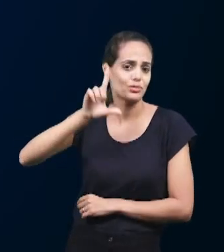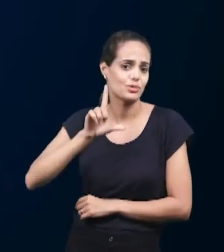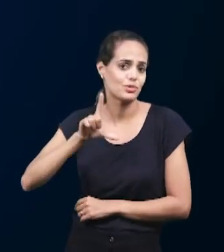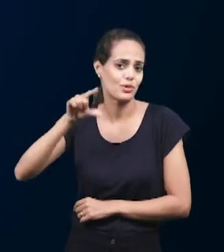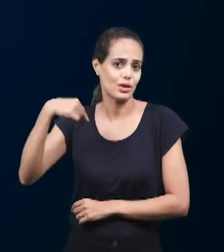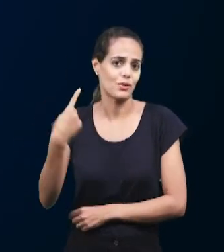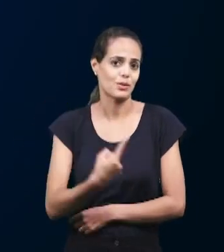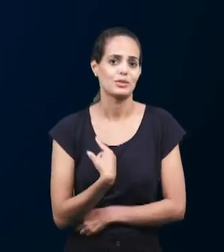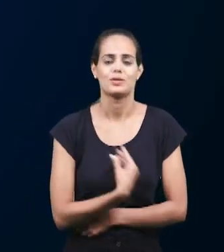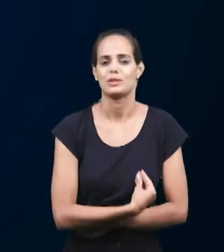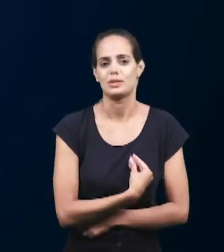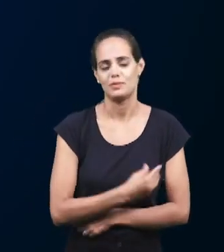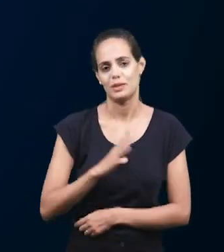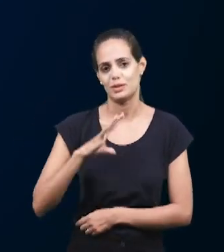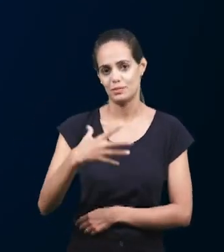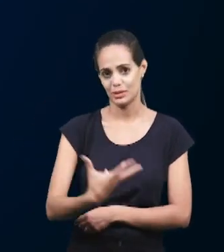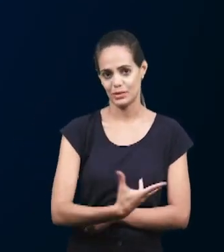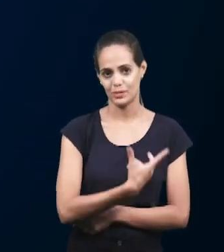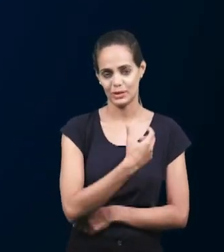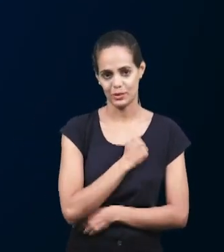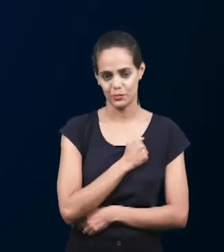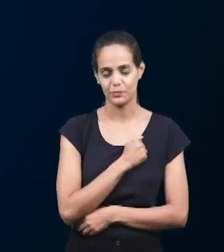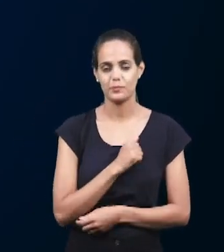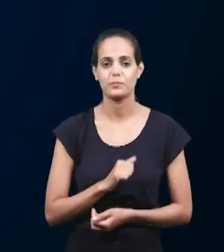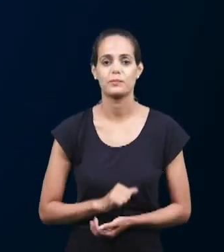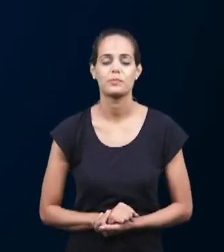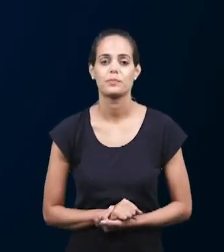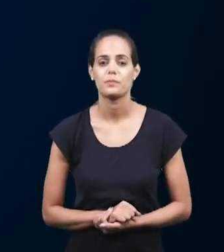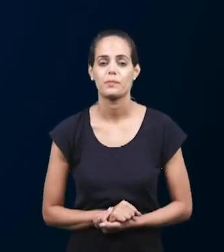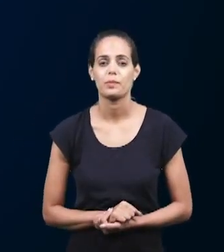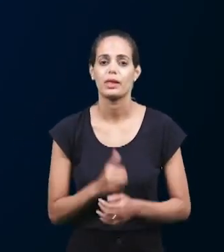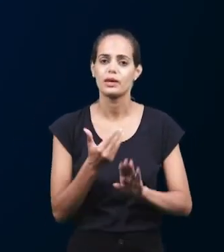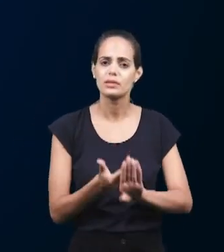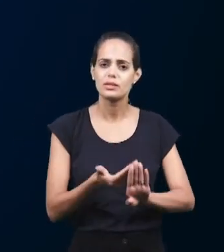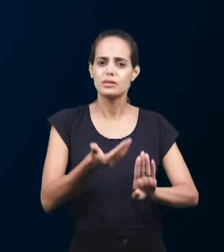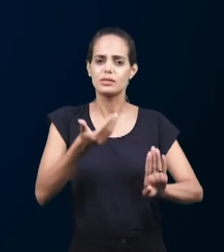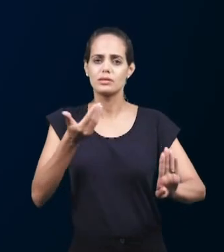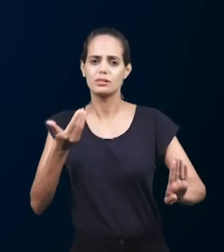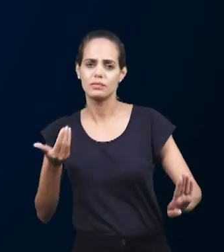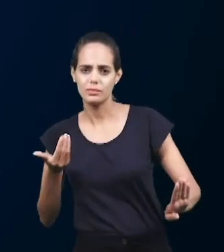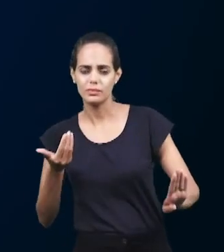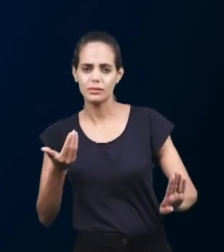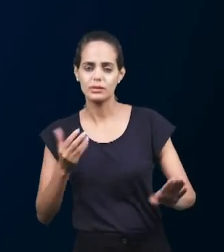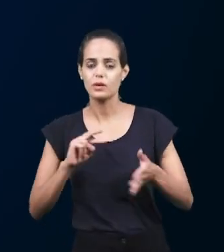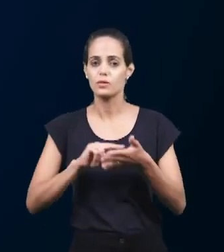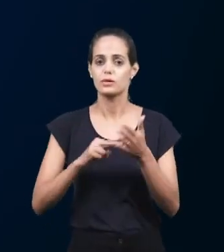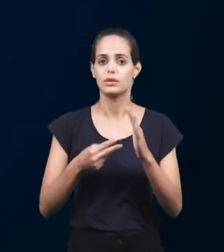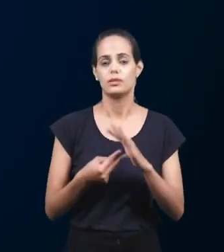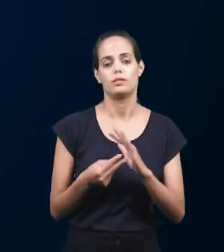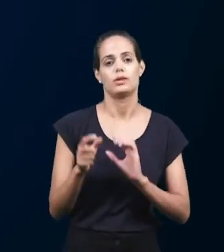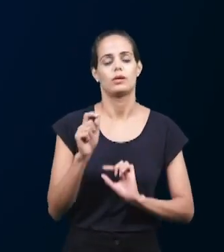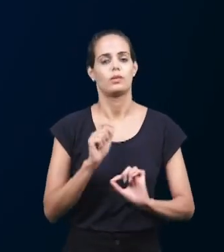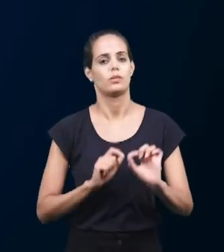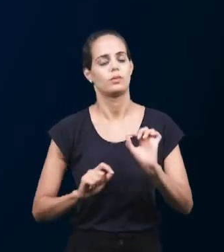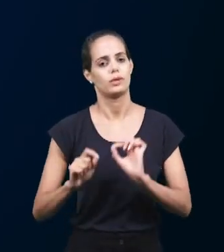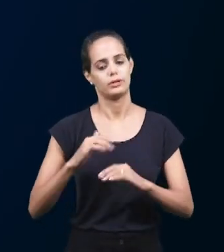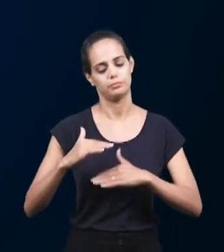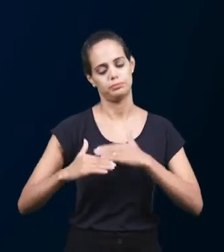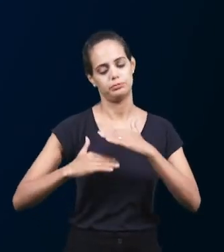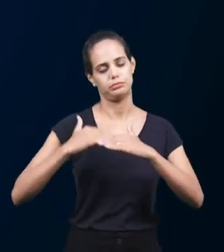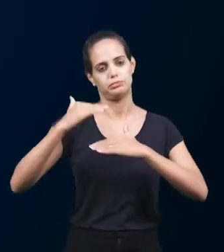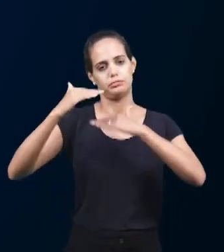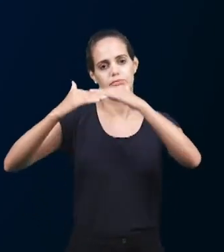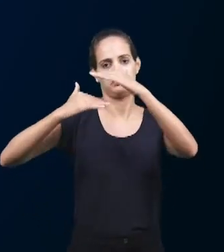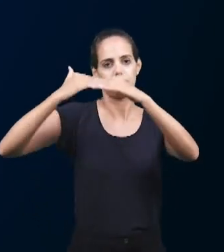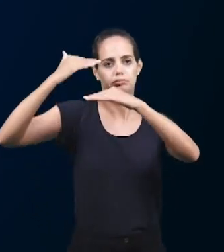para a salvação. E em resposta à letra C, santificação é o ato, o estado ou o processo